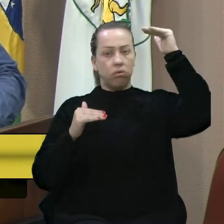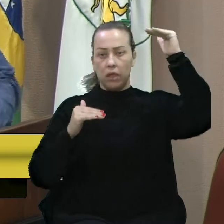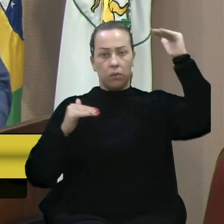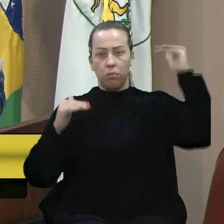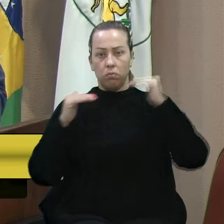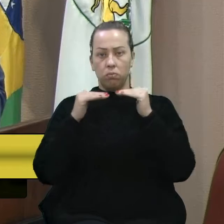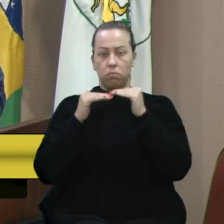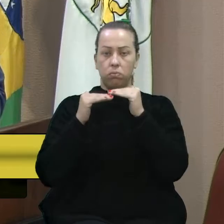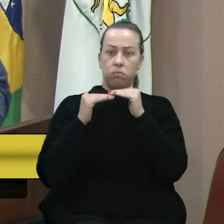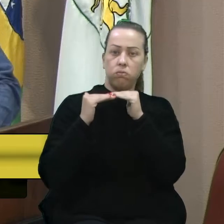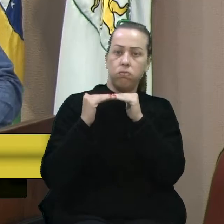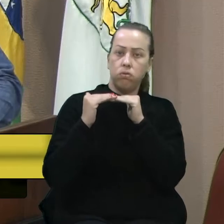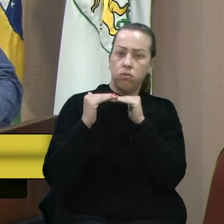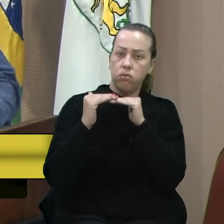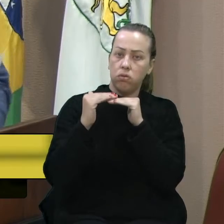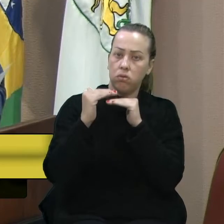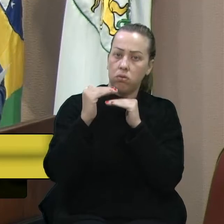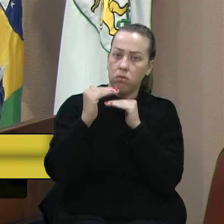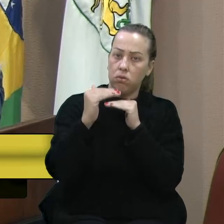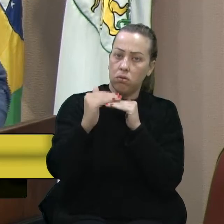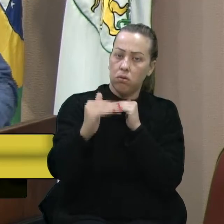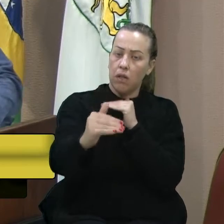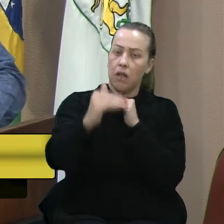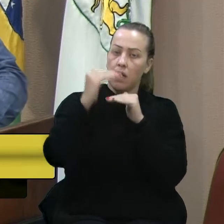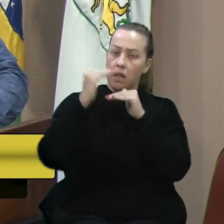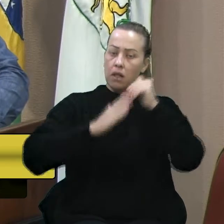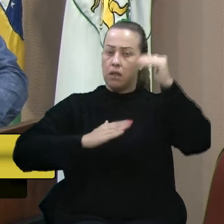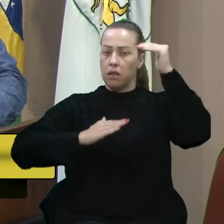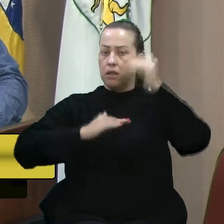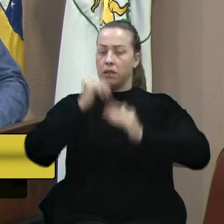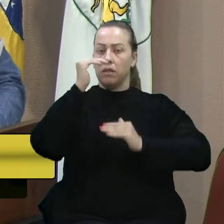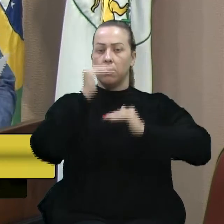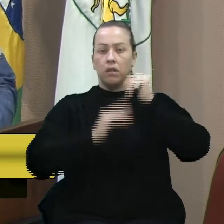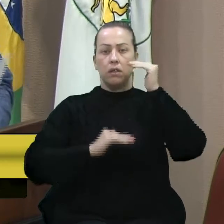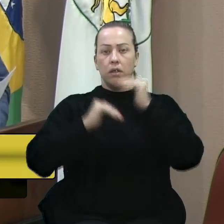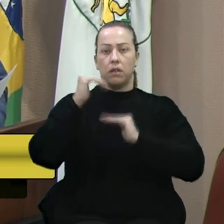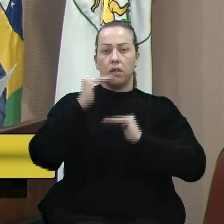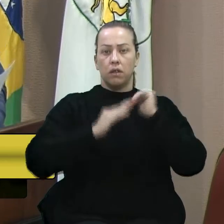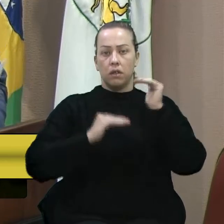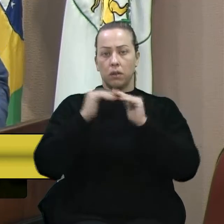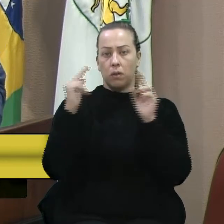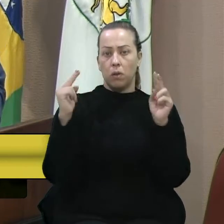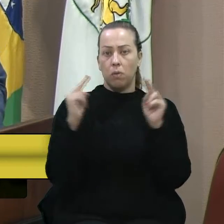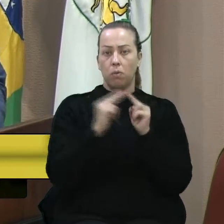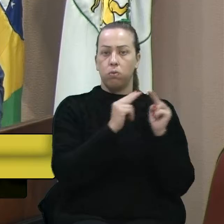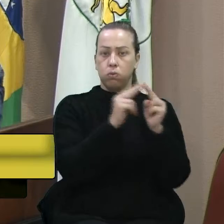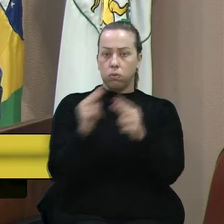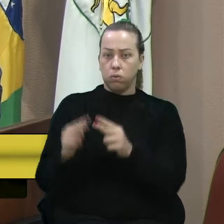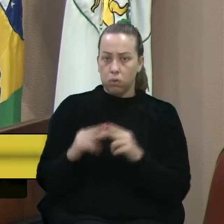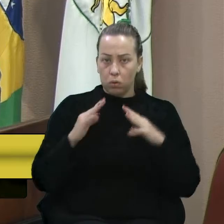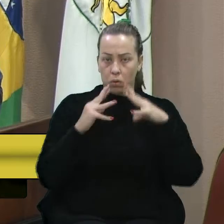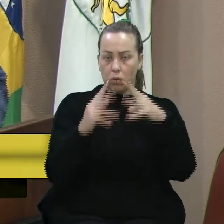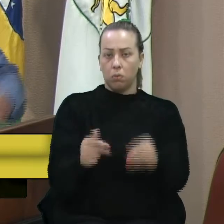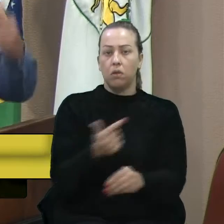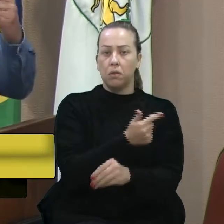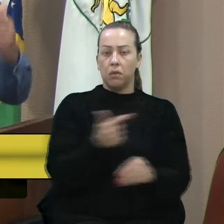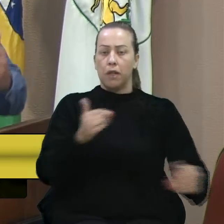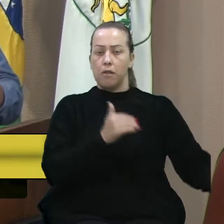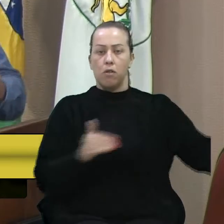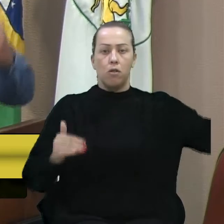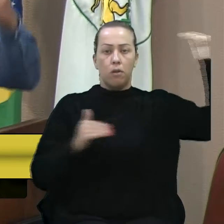seja dialógico, que seja construído, né, entre pares iguais, onde não há uma hierarquia